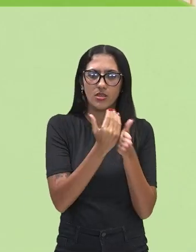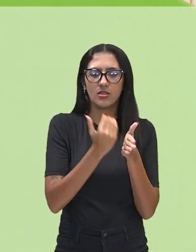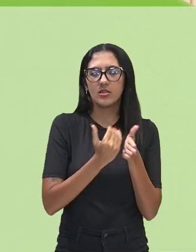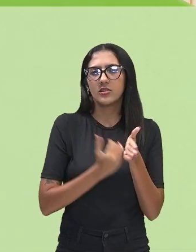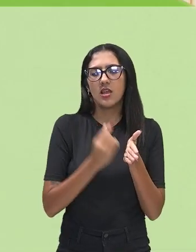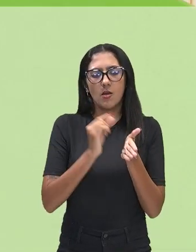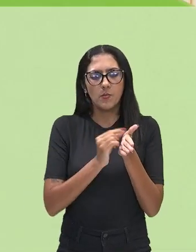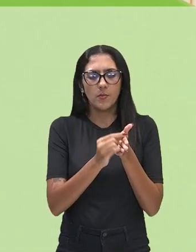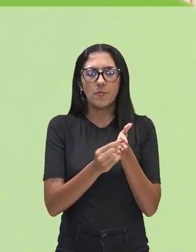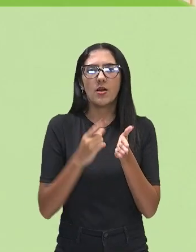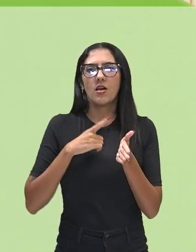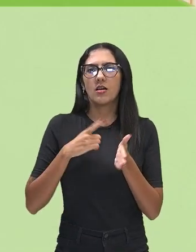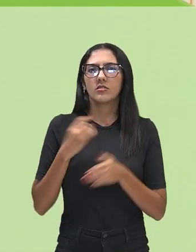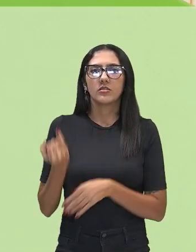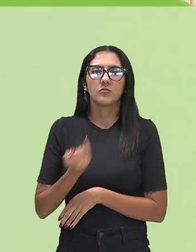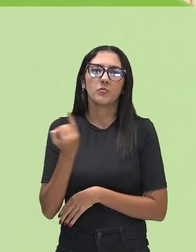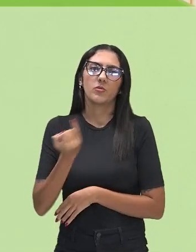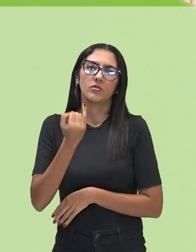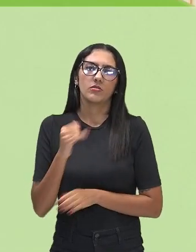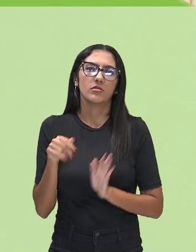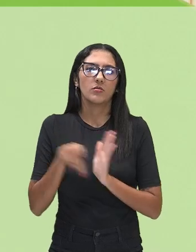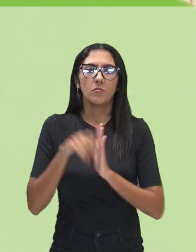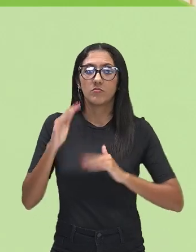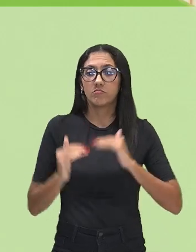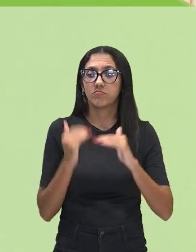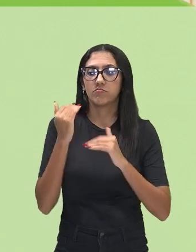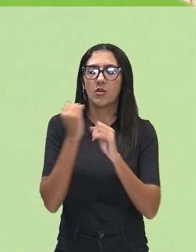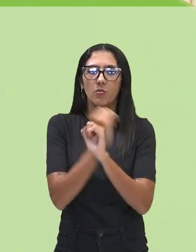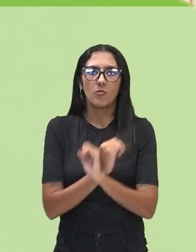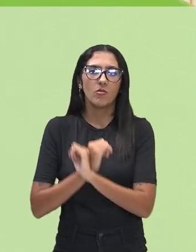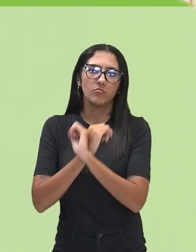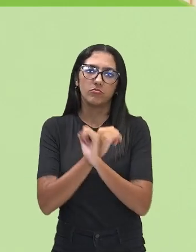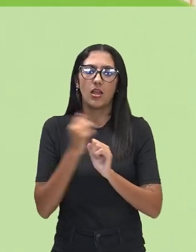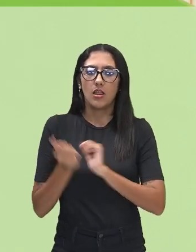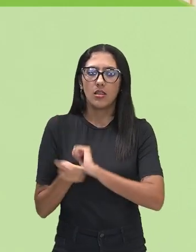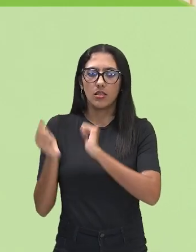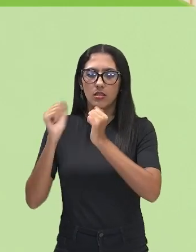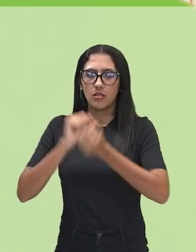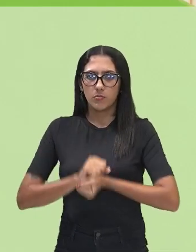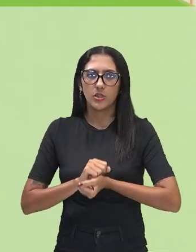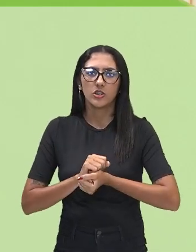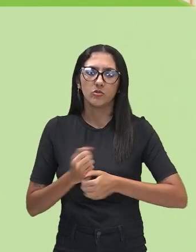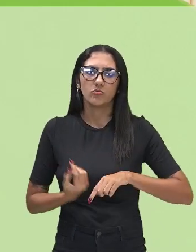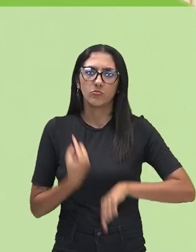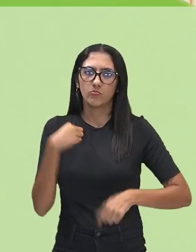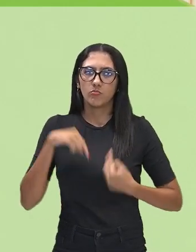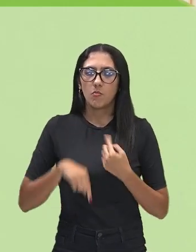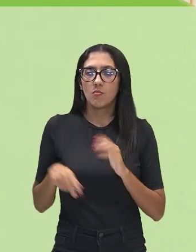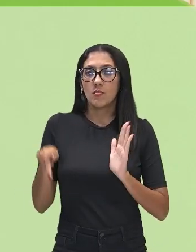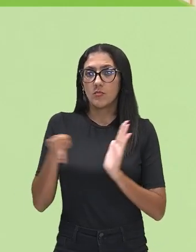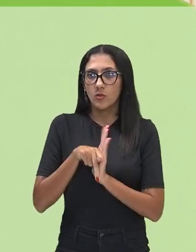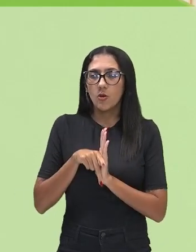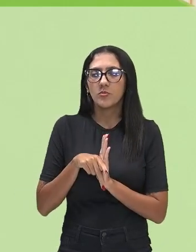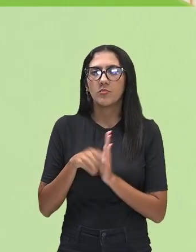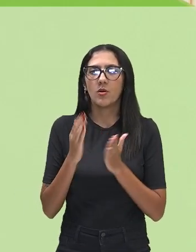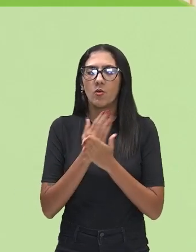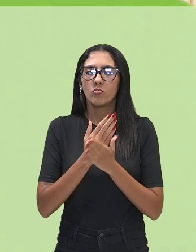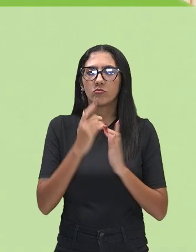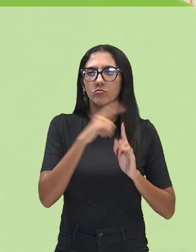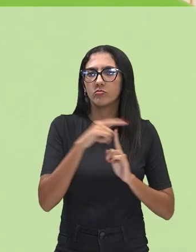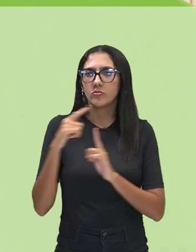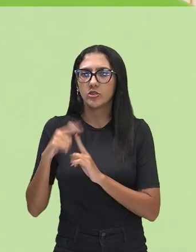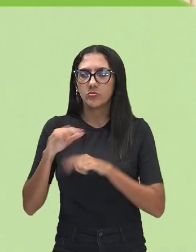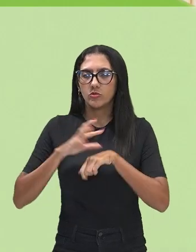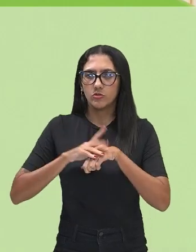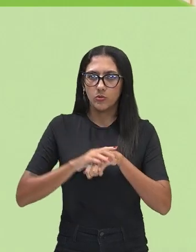uma importância de desenvolver a imunidade adaptativa específica por micro-organismo e